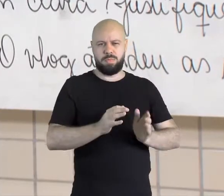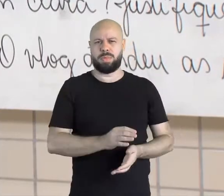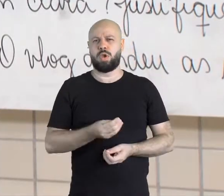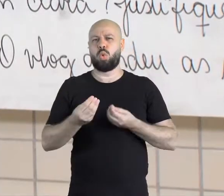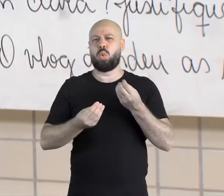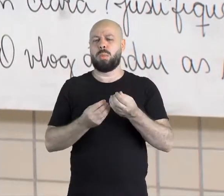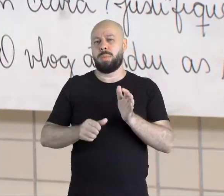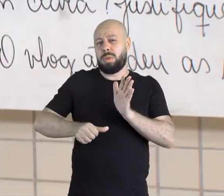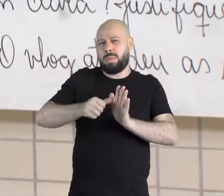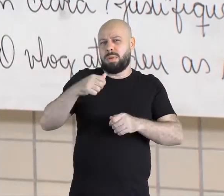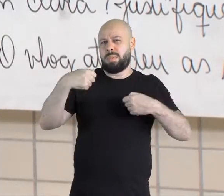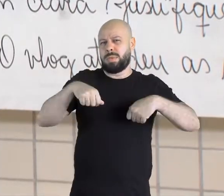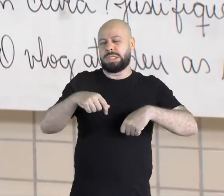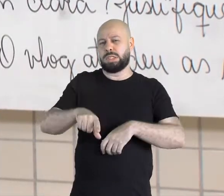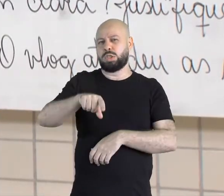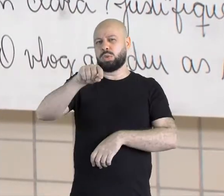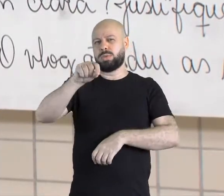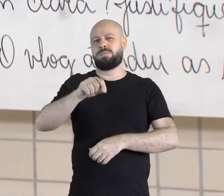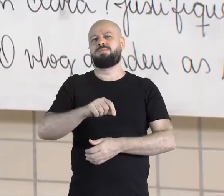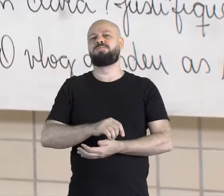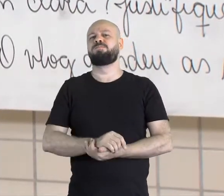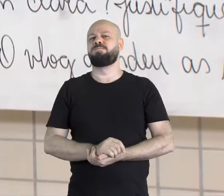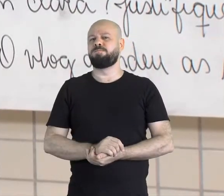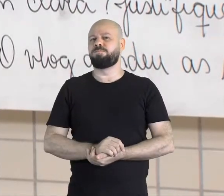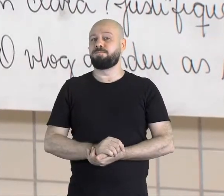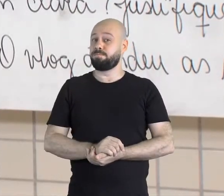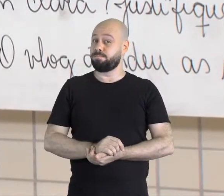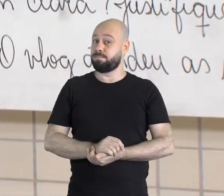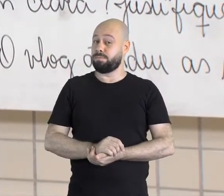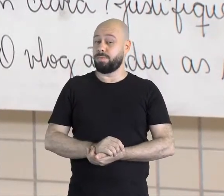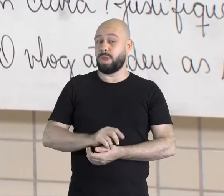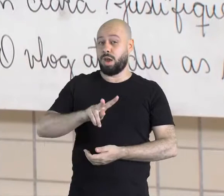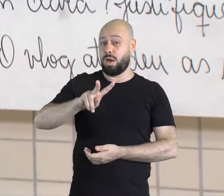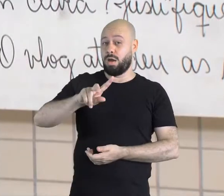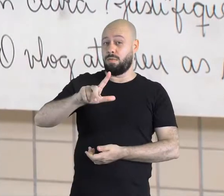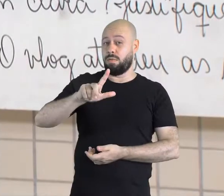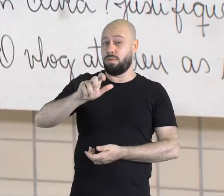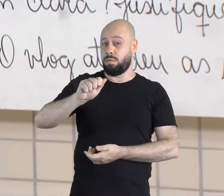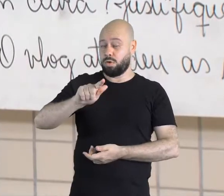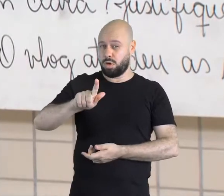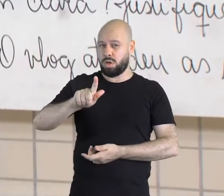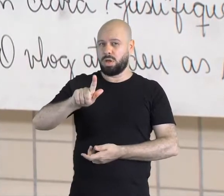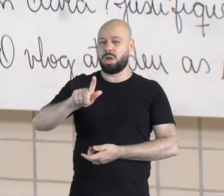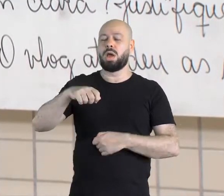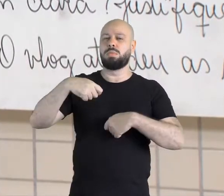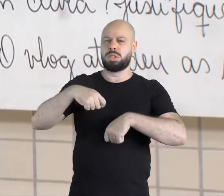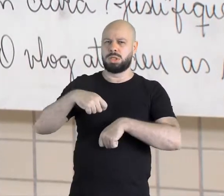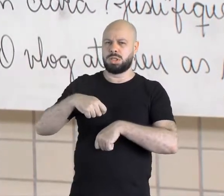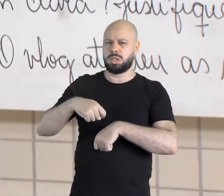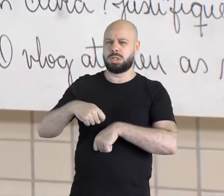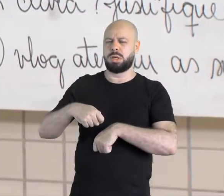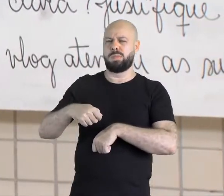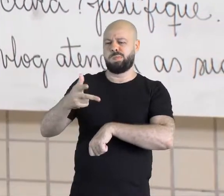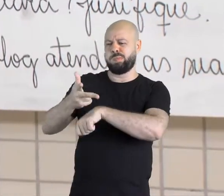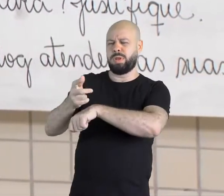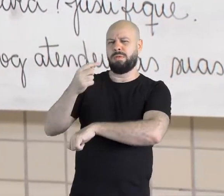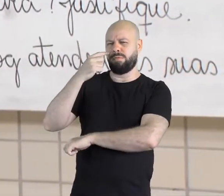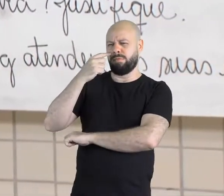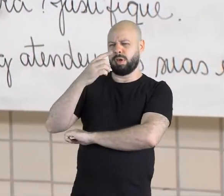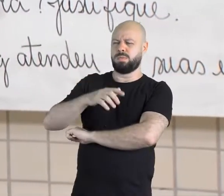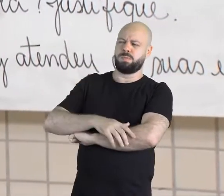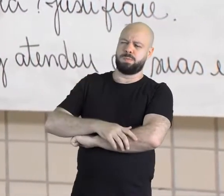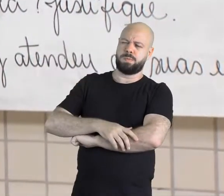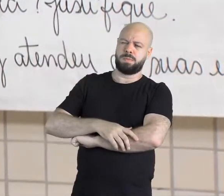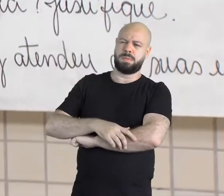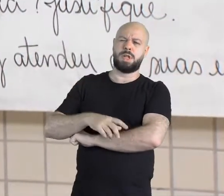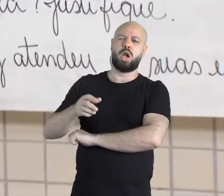coisa que você tem que escolher é o vlog. Você deve assistir previamente. Sobre o